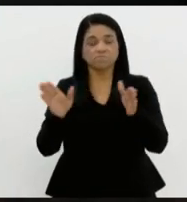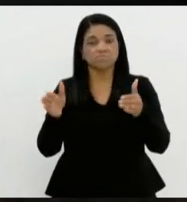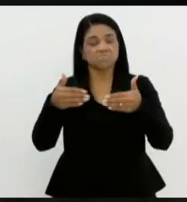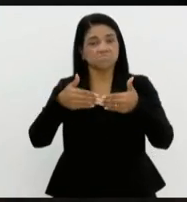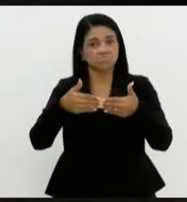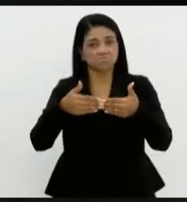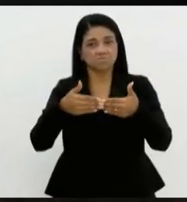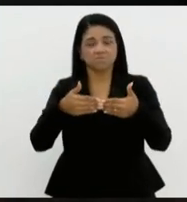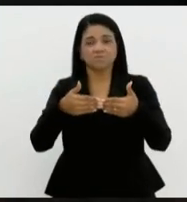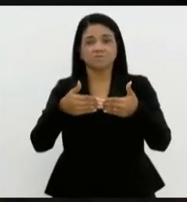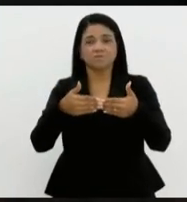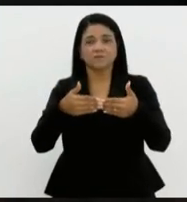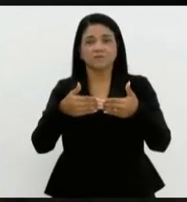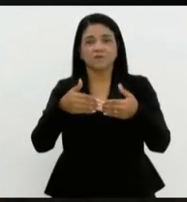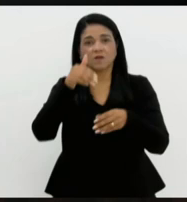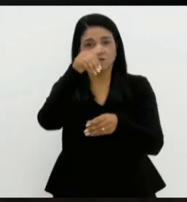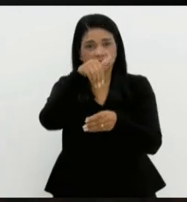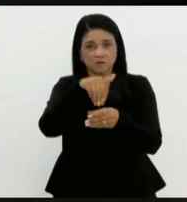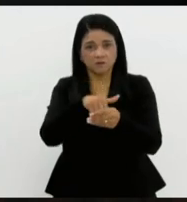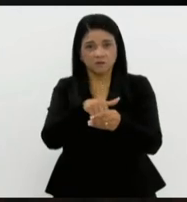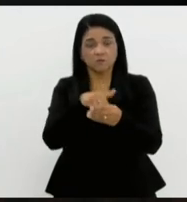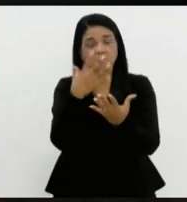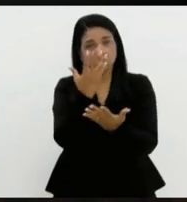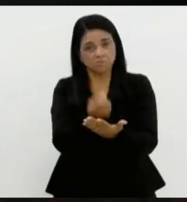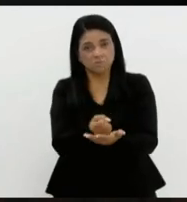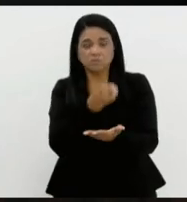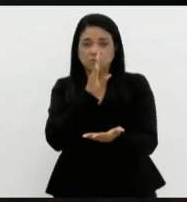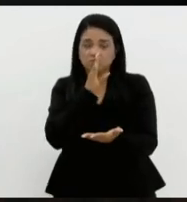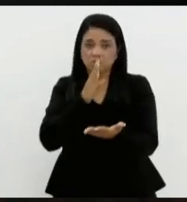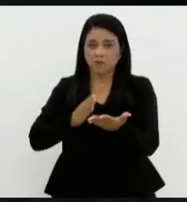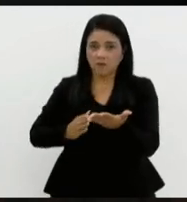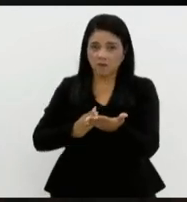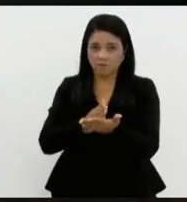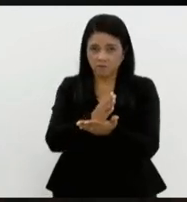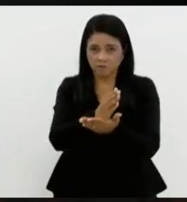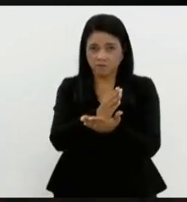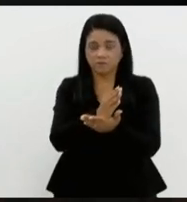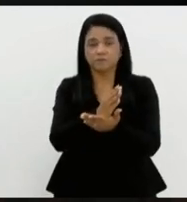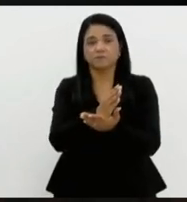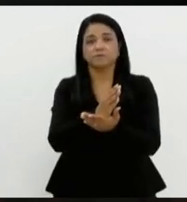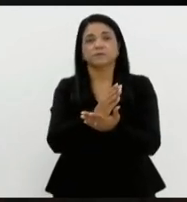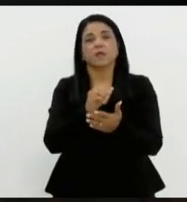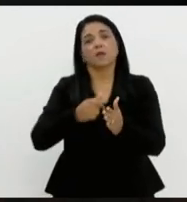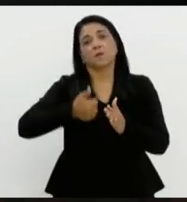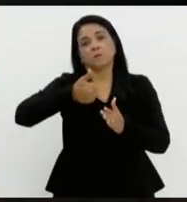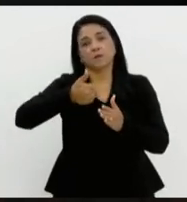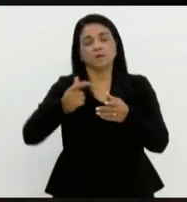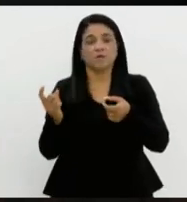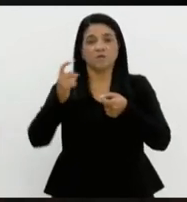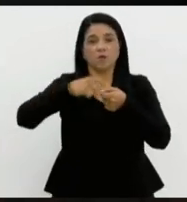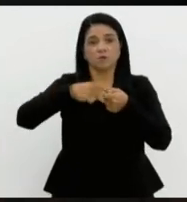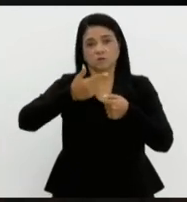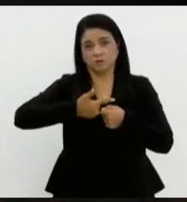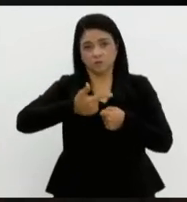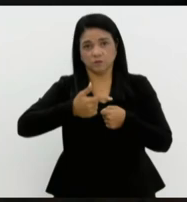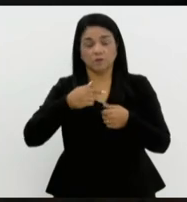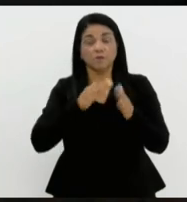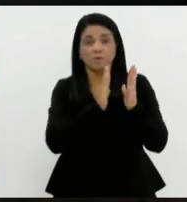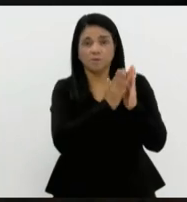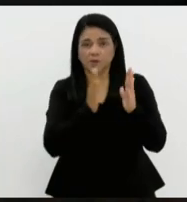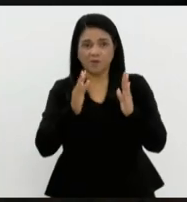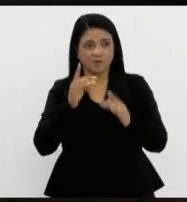discutir, encerrada a discussão. Em votação. Senhores que aprovam, mandem como estão. Aprovado em primeira, retorno em segunda. Pela ordem,